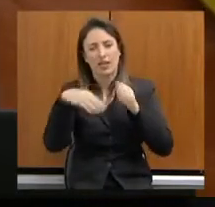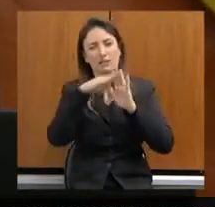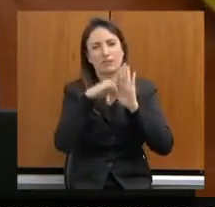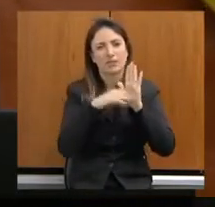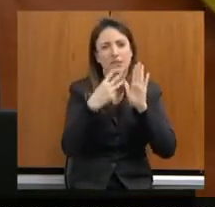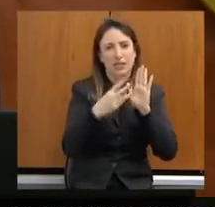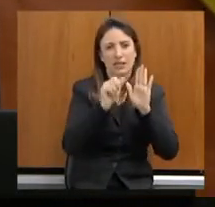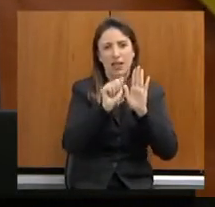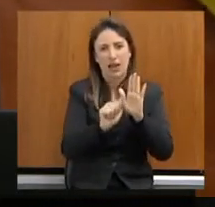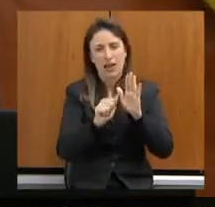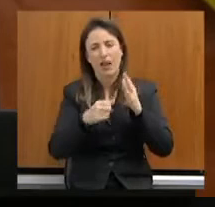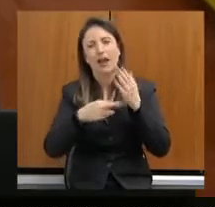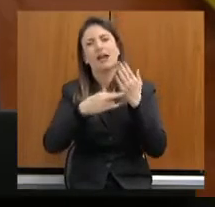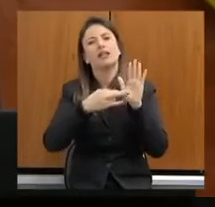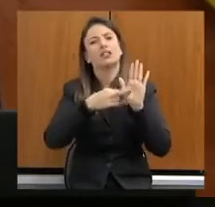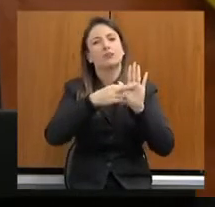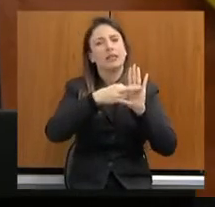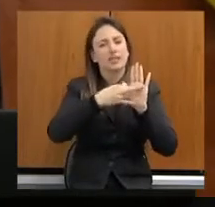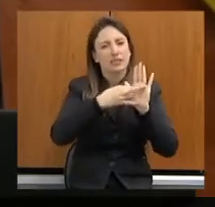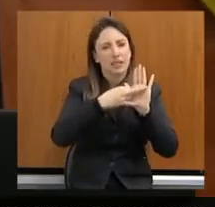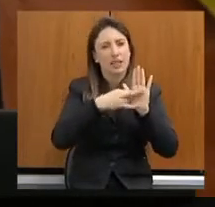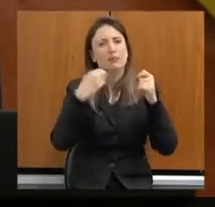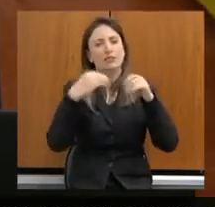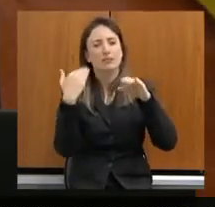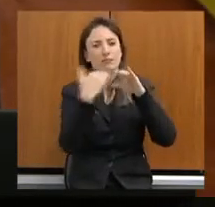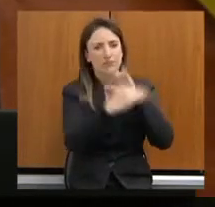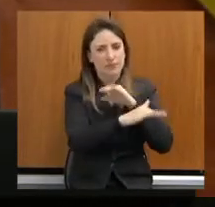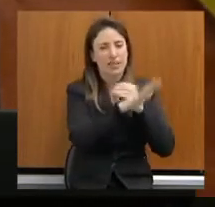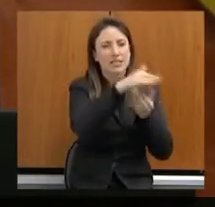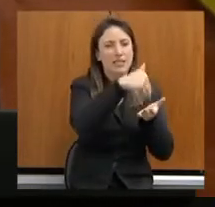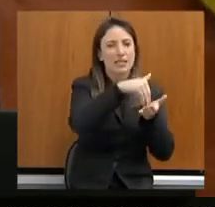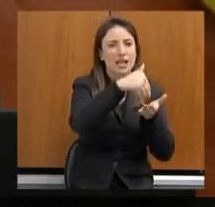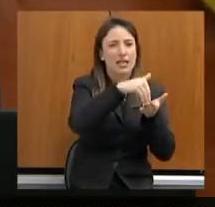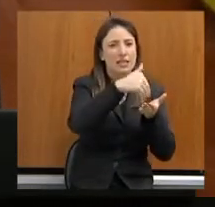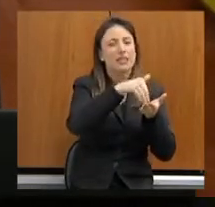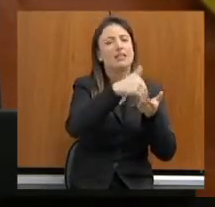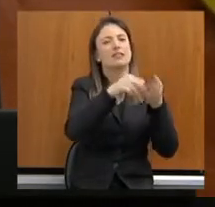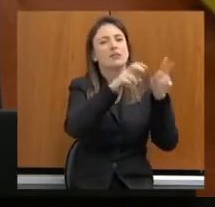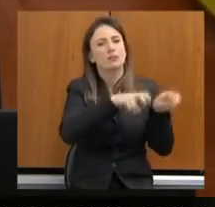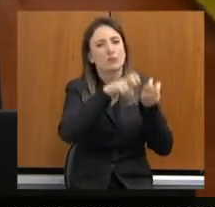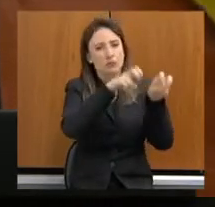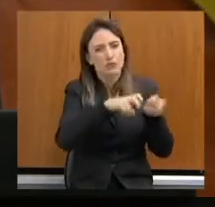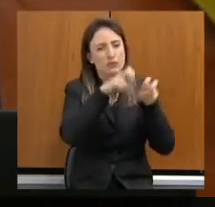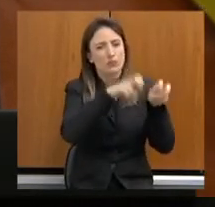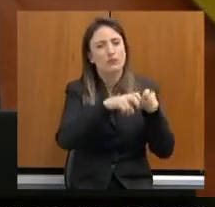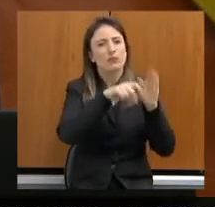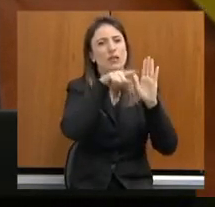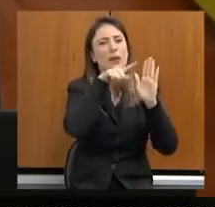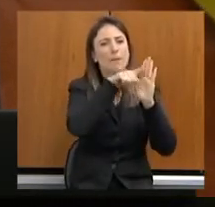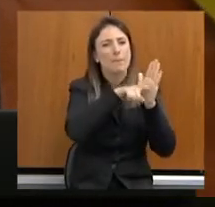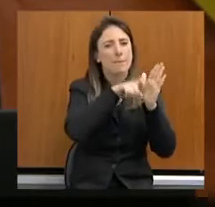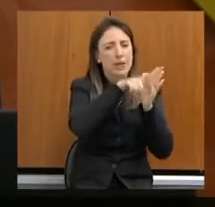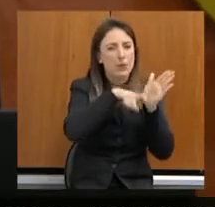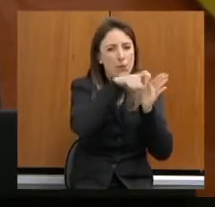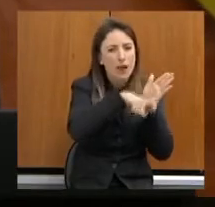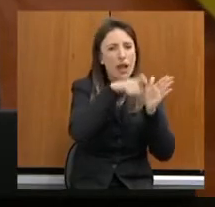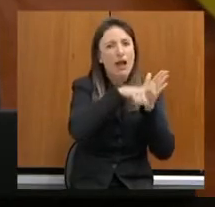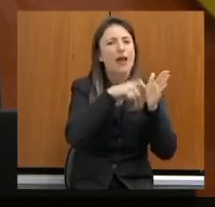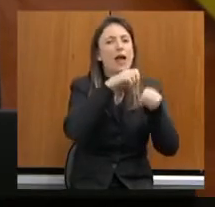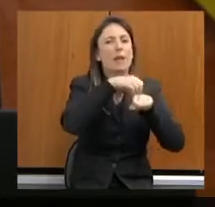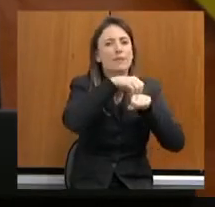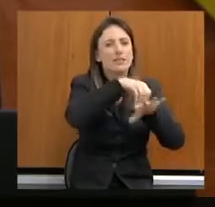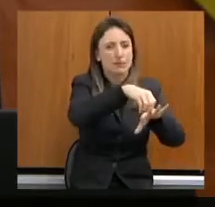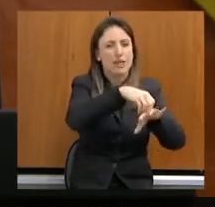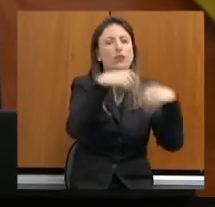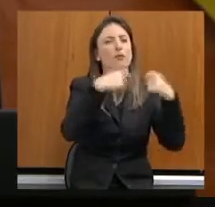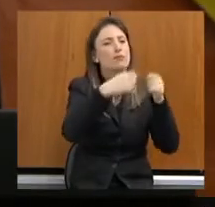letra A do Regimento Interno seja encaminhado à secretaria de estado da agricultura pecuária e Abastecimento pedido de